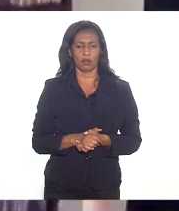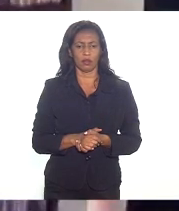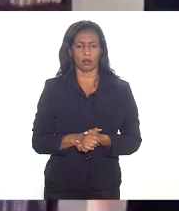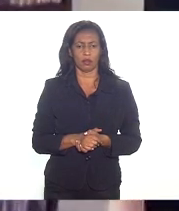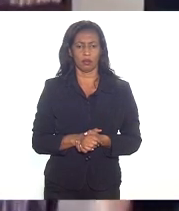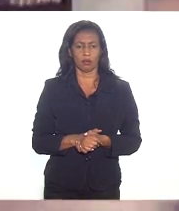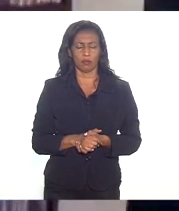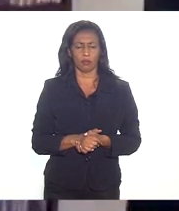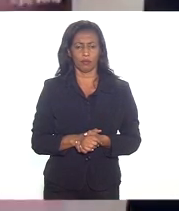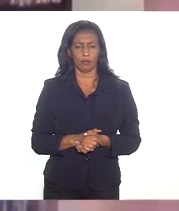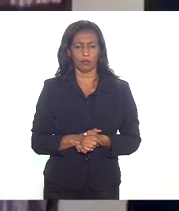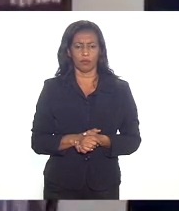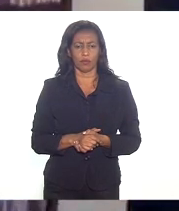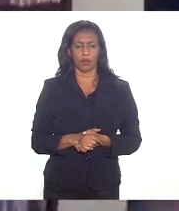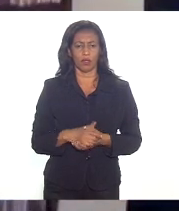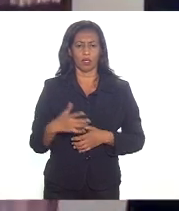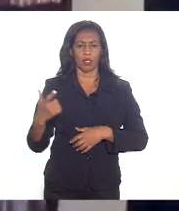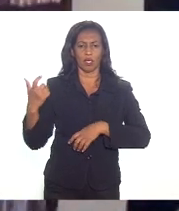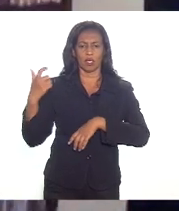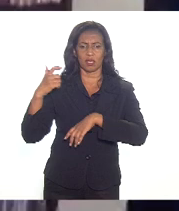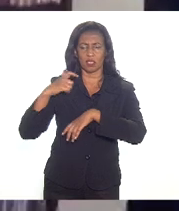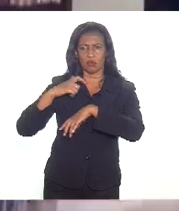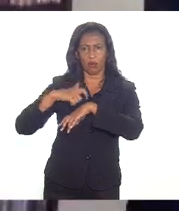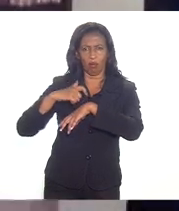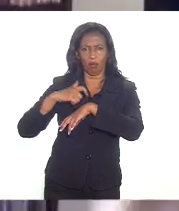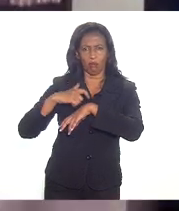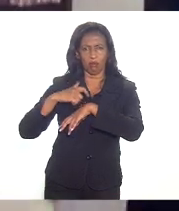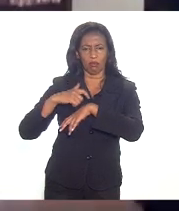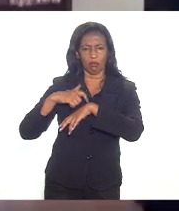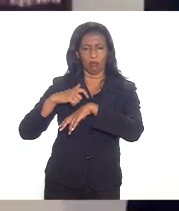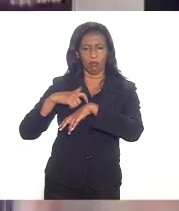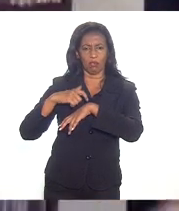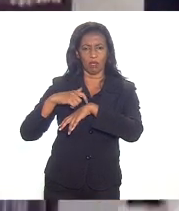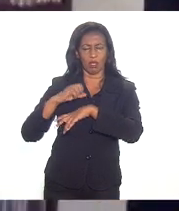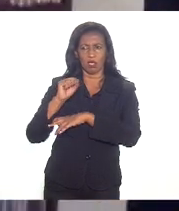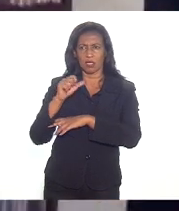de sucessão. De sucessão, pode ficar certo.